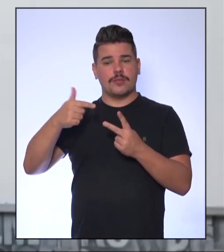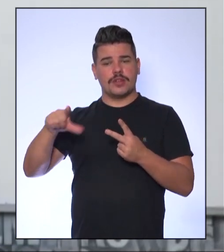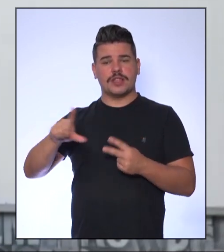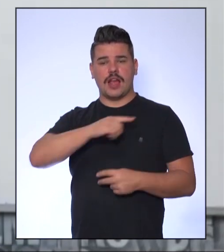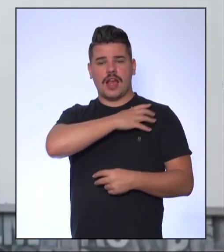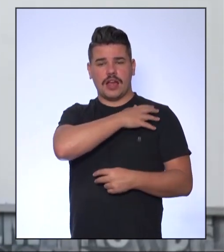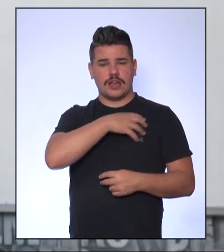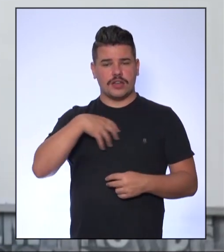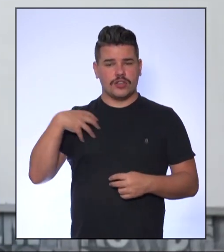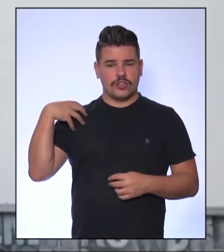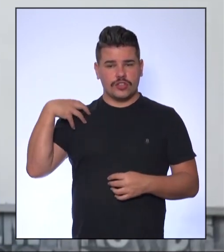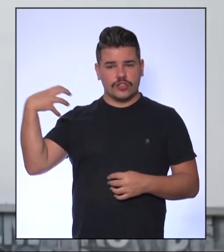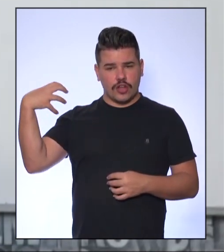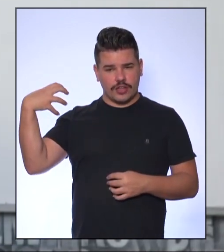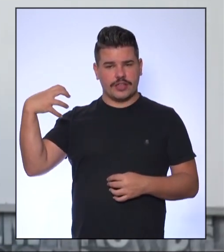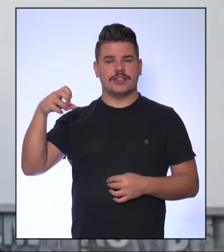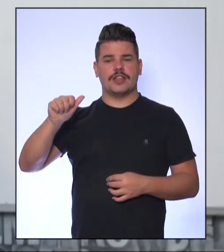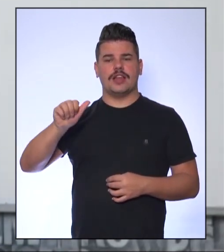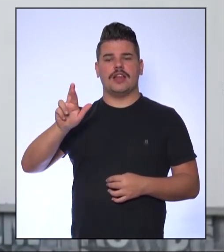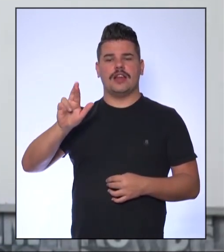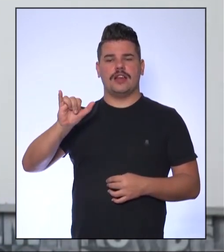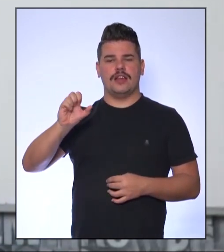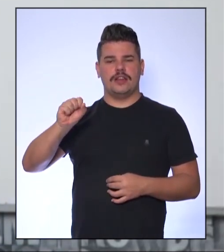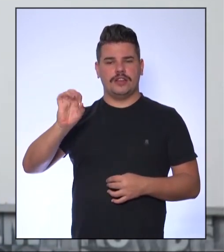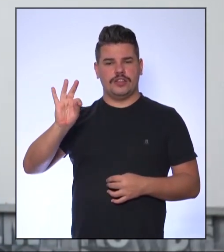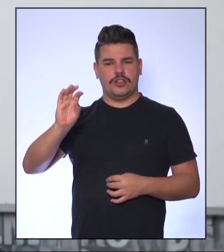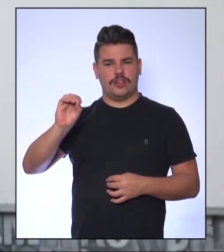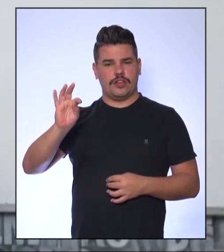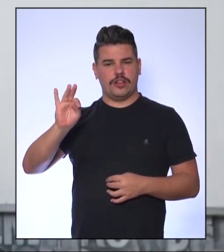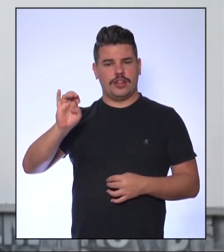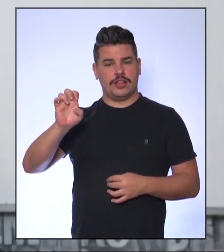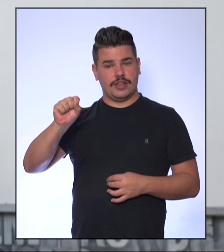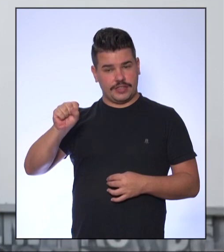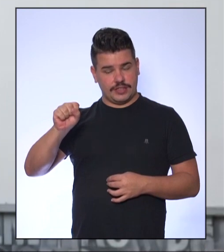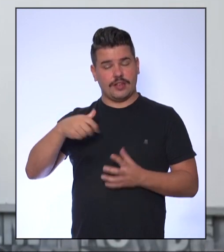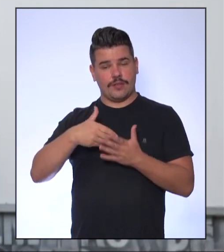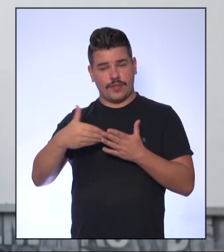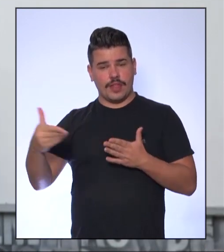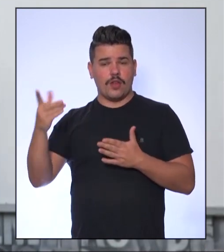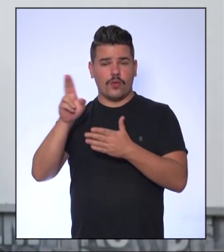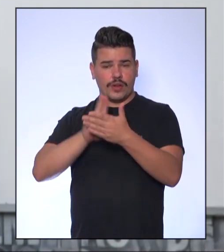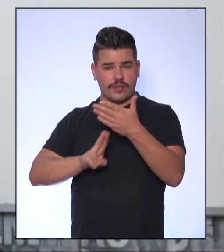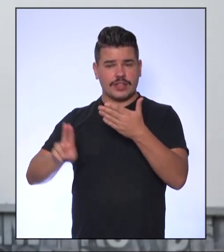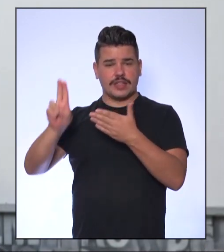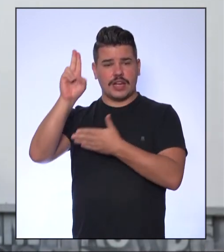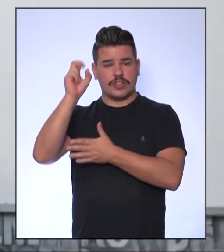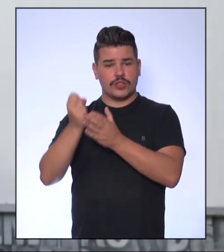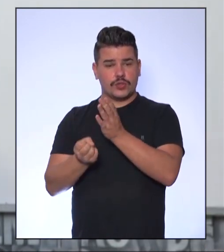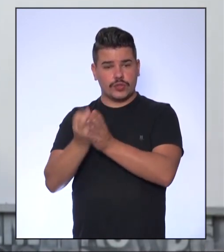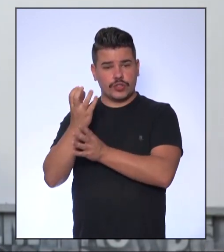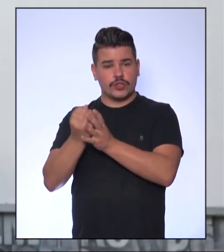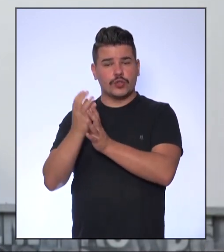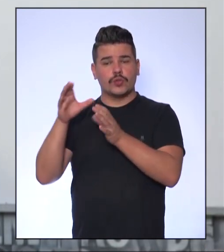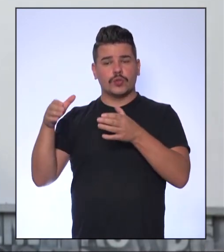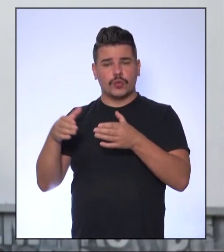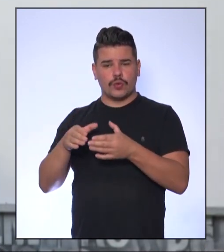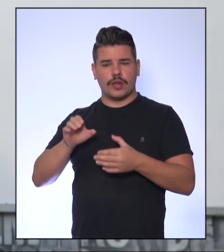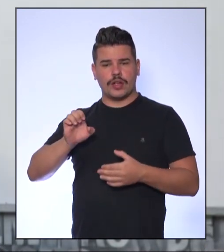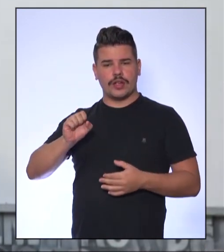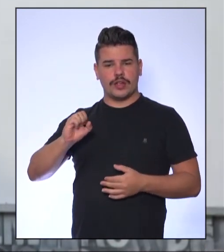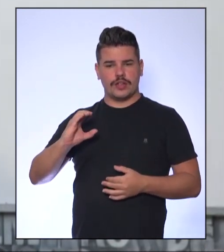Aristóteles, o conhecimento científico, as questões universais, a formação das universidades estão aqui.